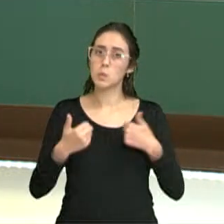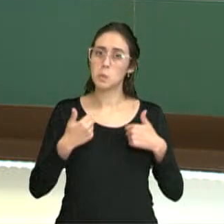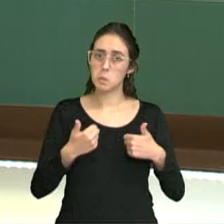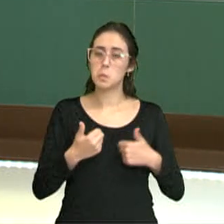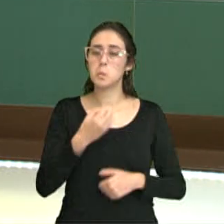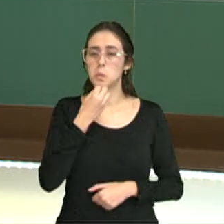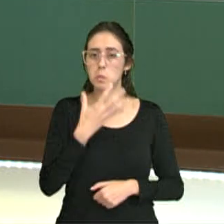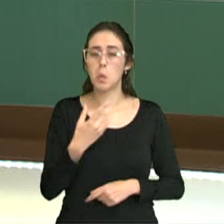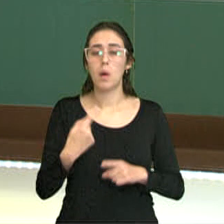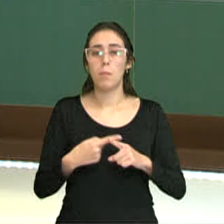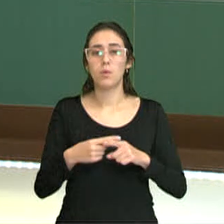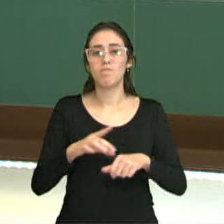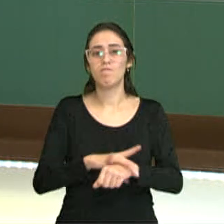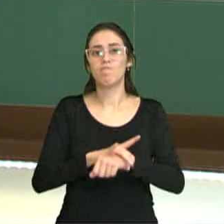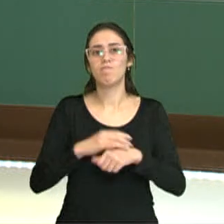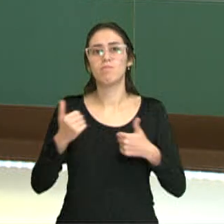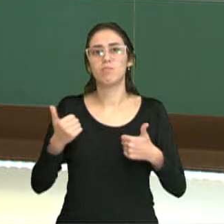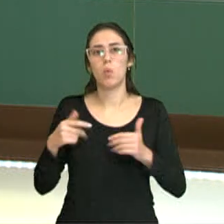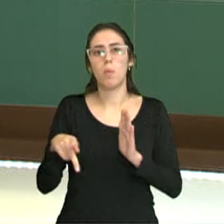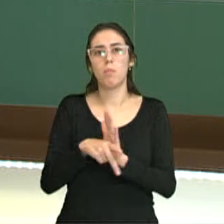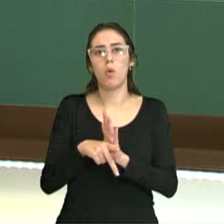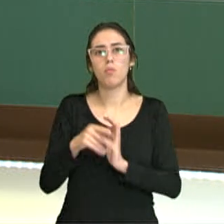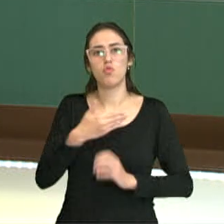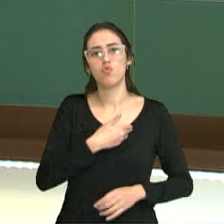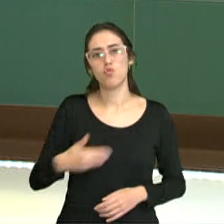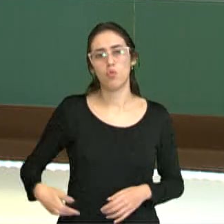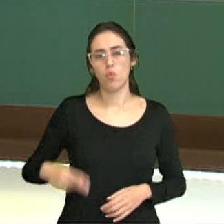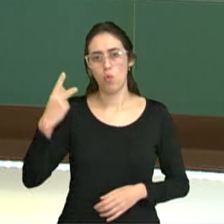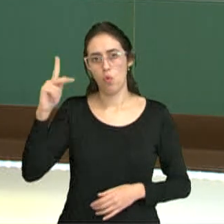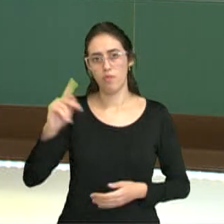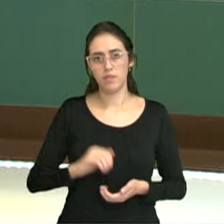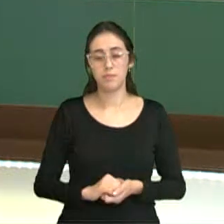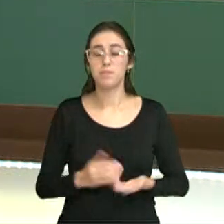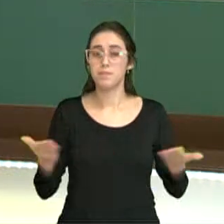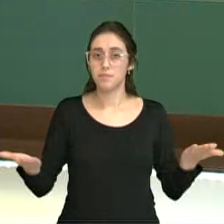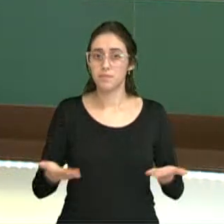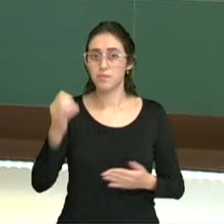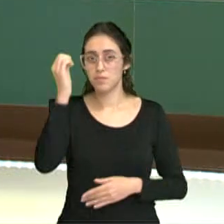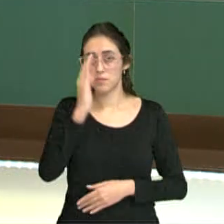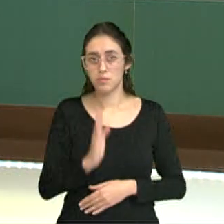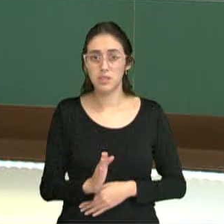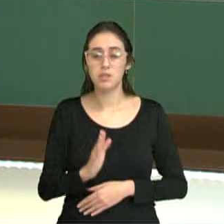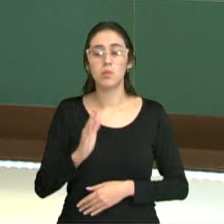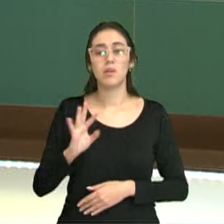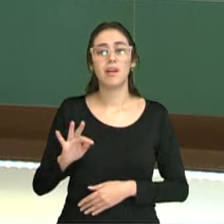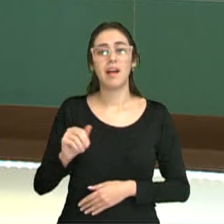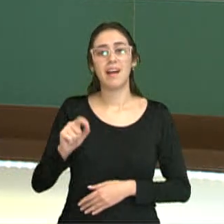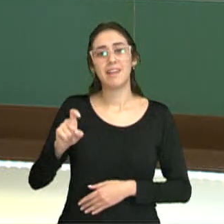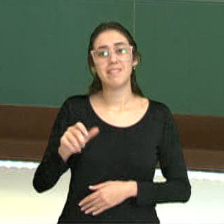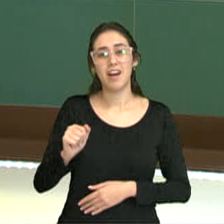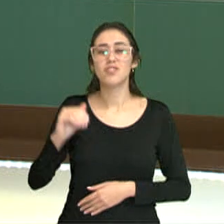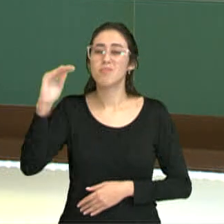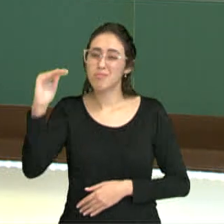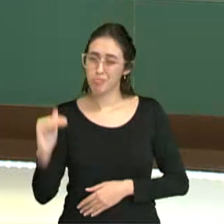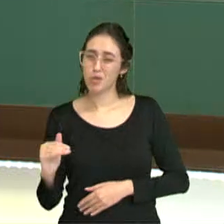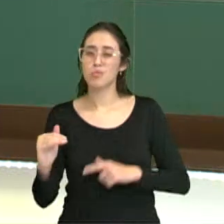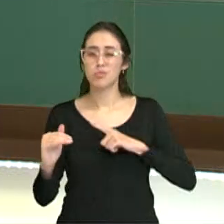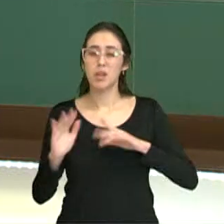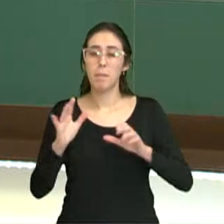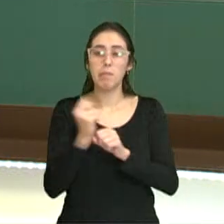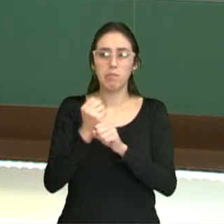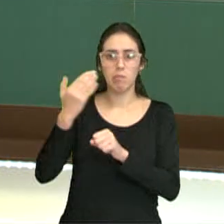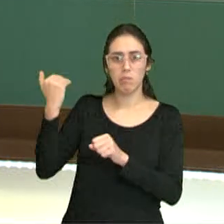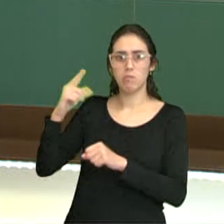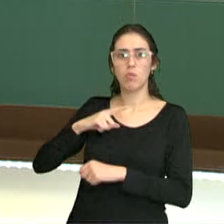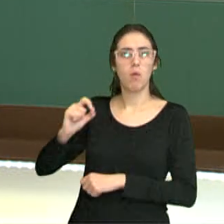é garantido exatamente pelos países. No Brasil, hoje em dia, essas taxas já estão bem mais baixas, mas alguns anos atrás eram